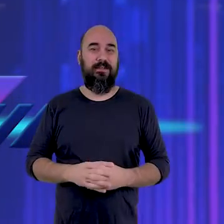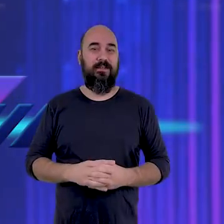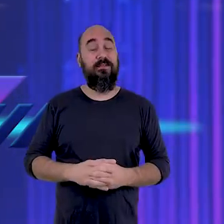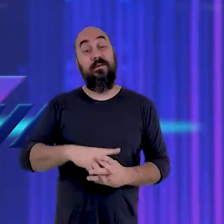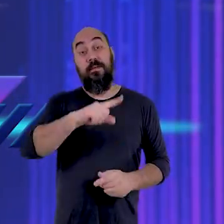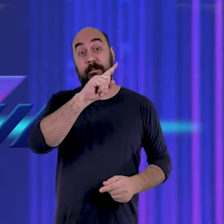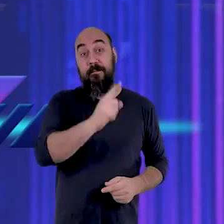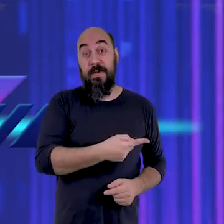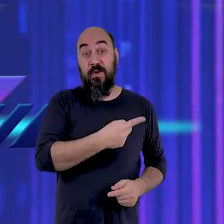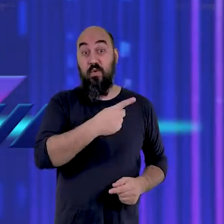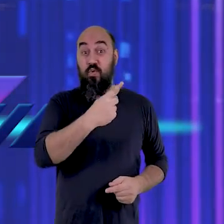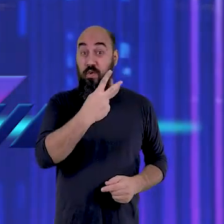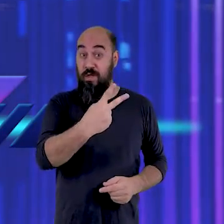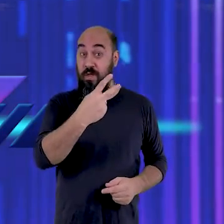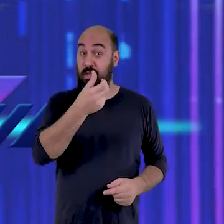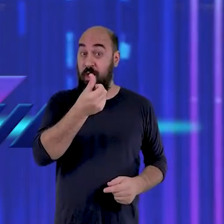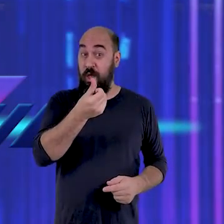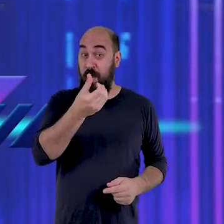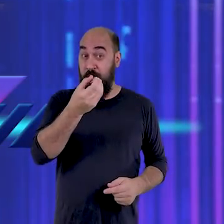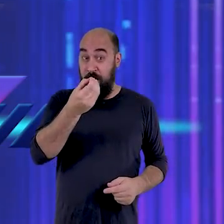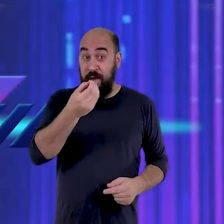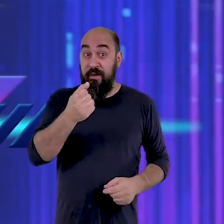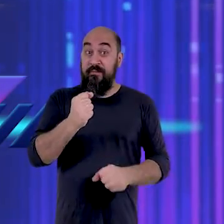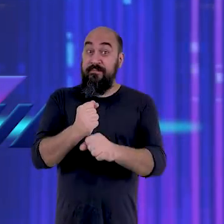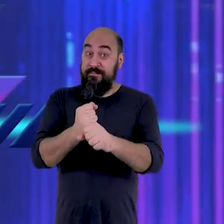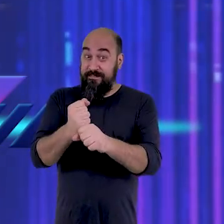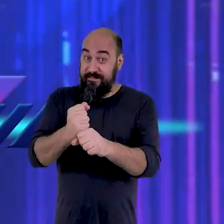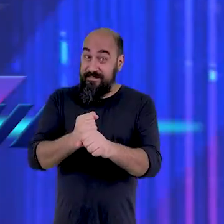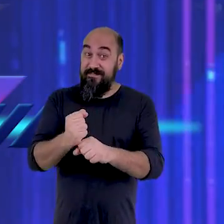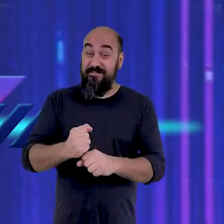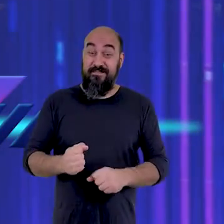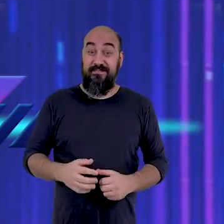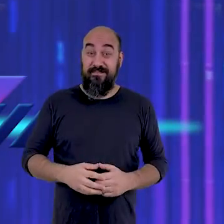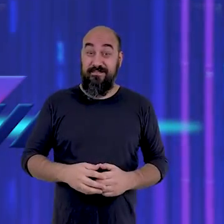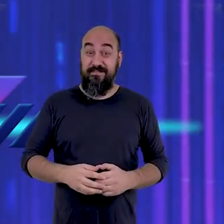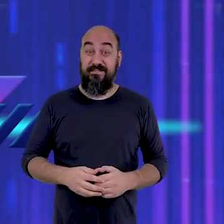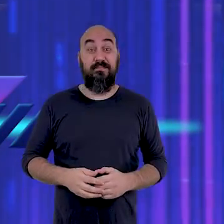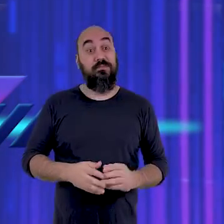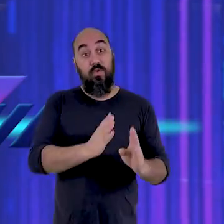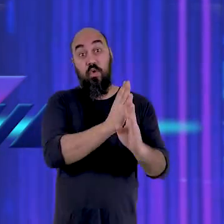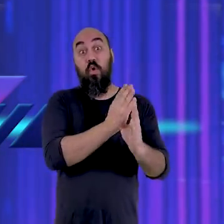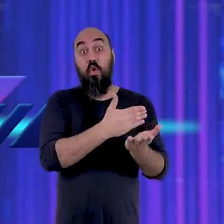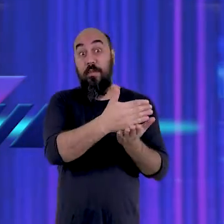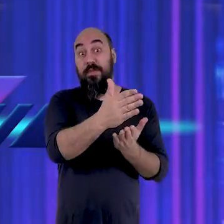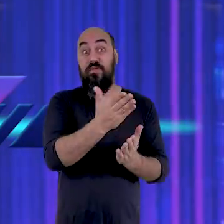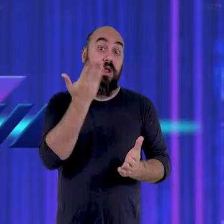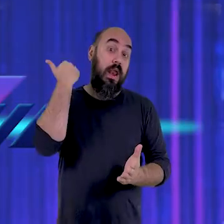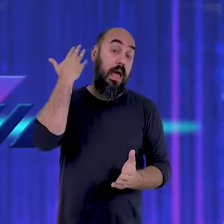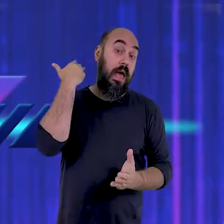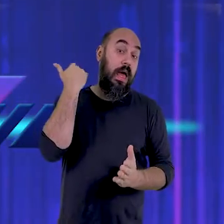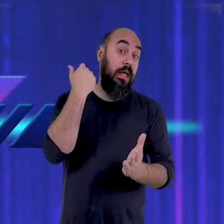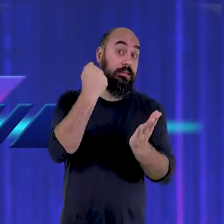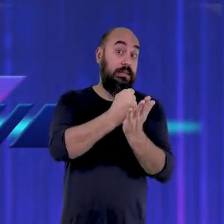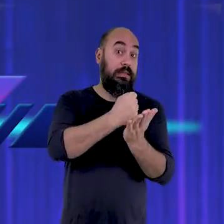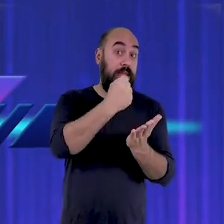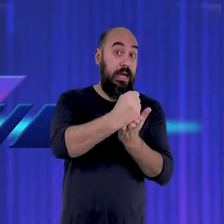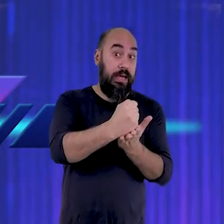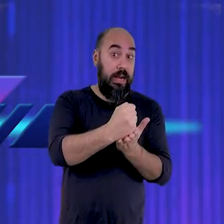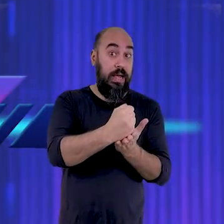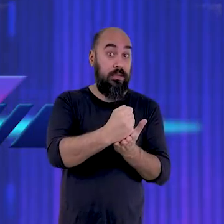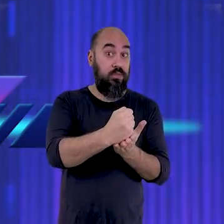esses 1260 anos, que foram contados a partir do decreto de Justiniano,